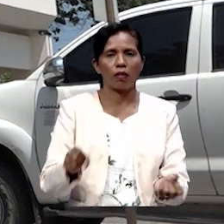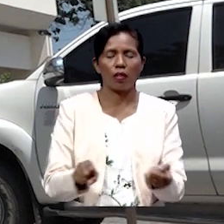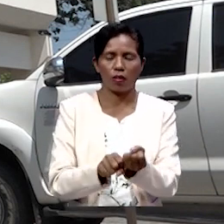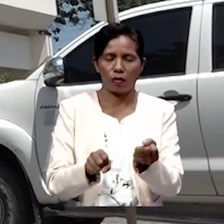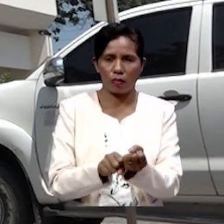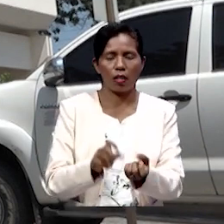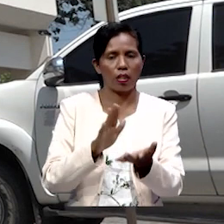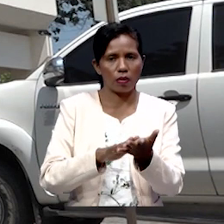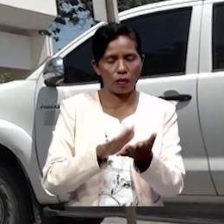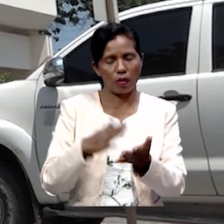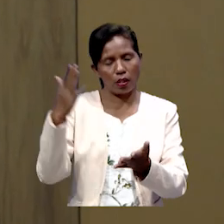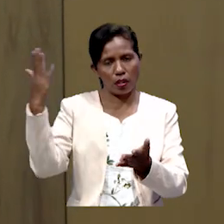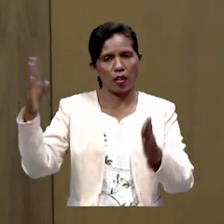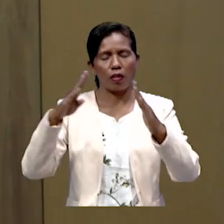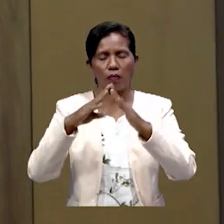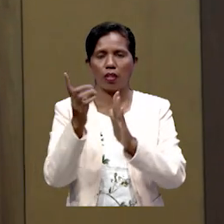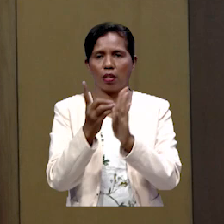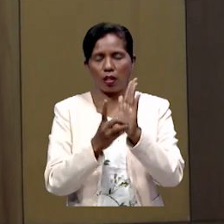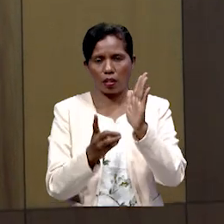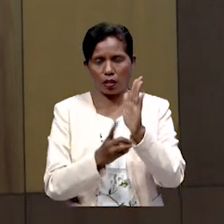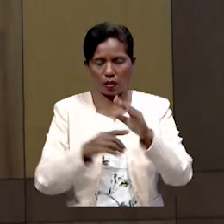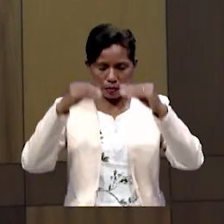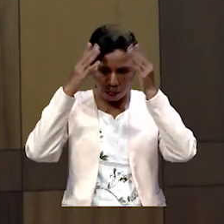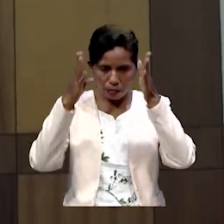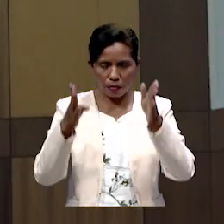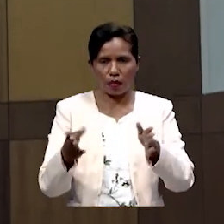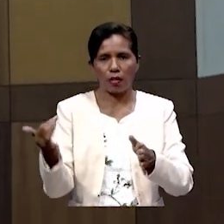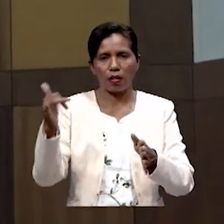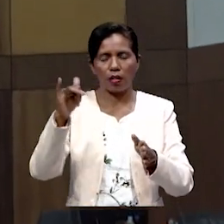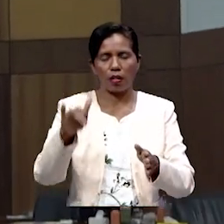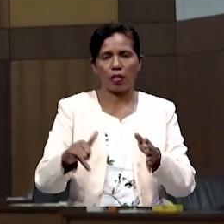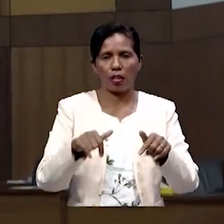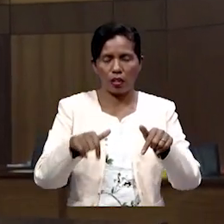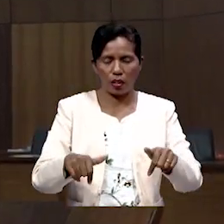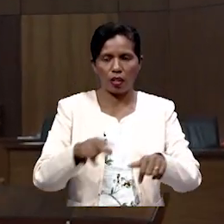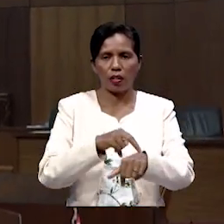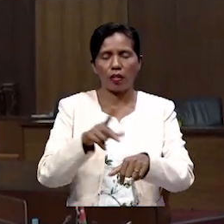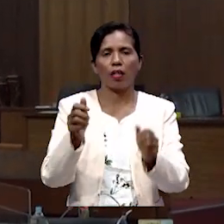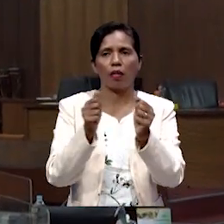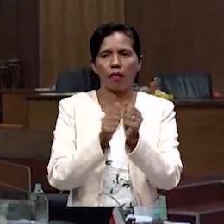Escola e a Uma. Dados nebe IHA, total professor contratado e a território nacional,